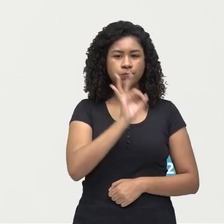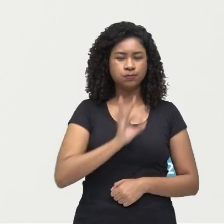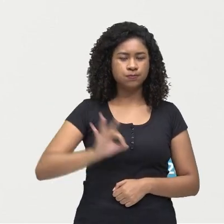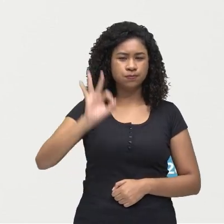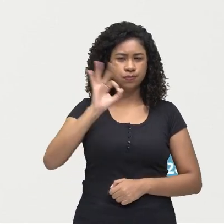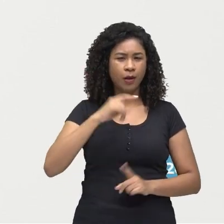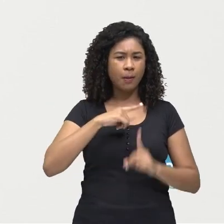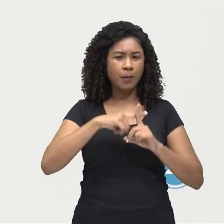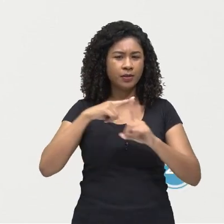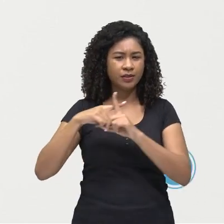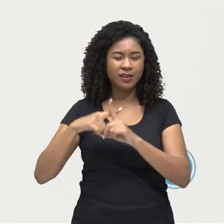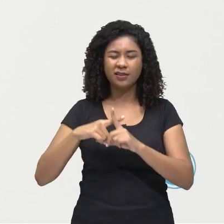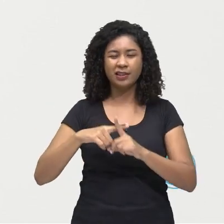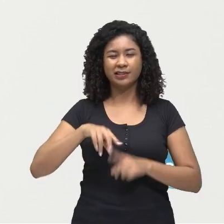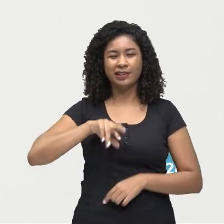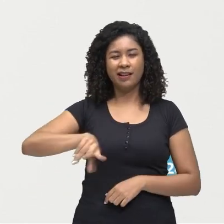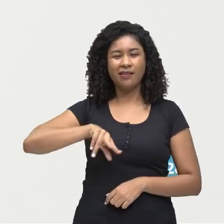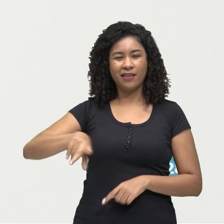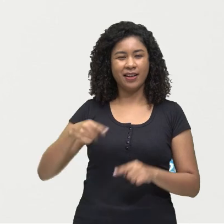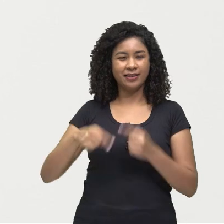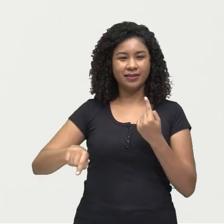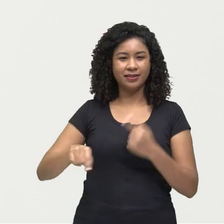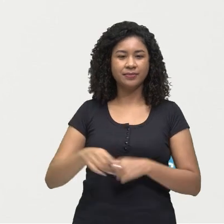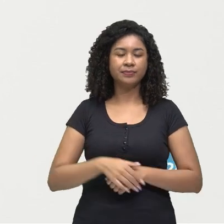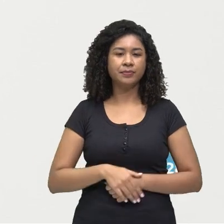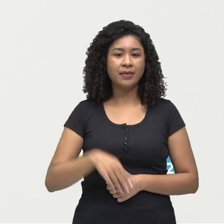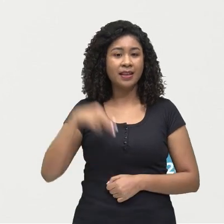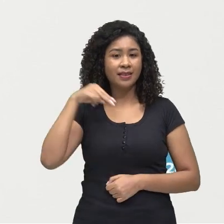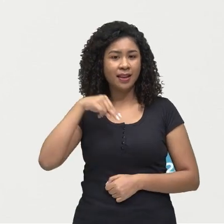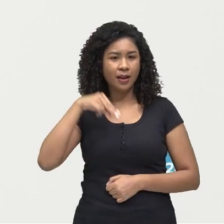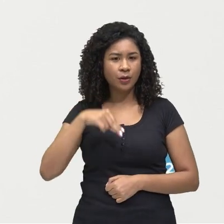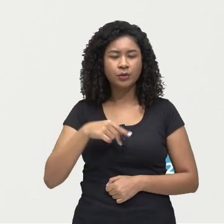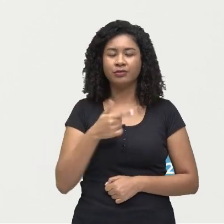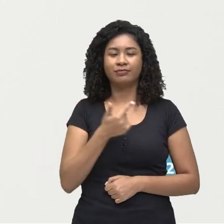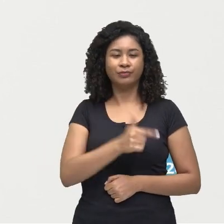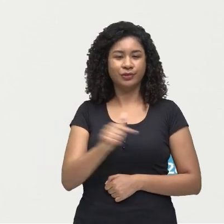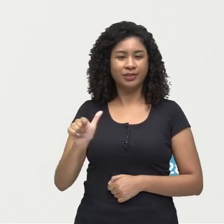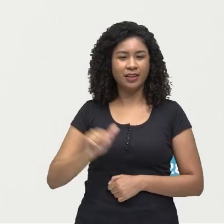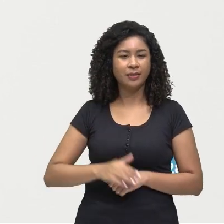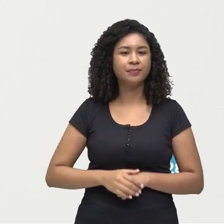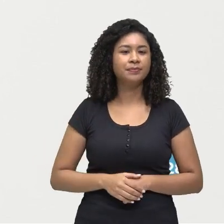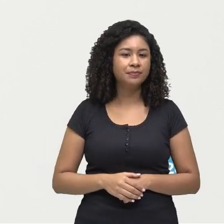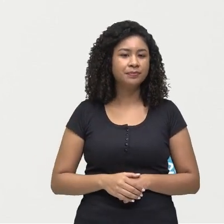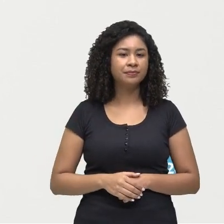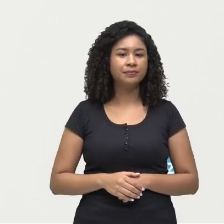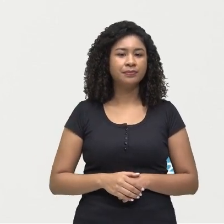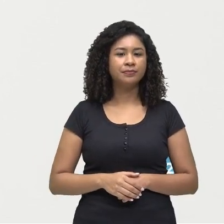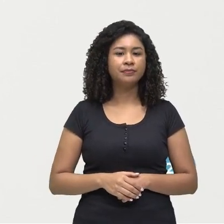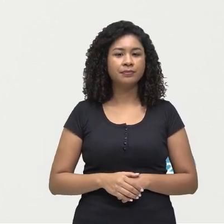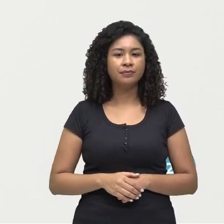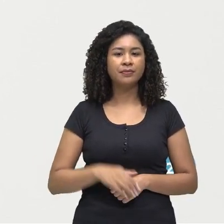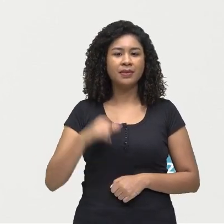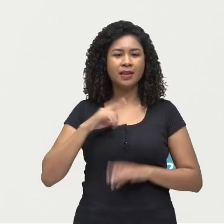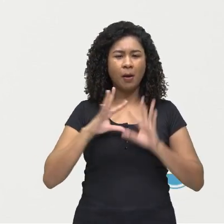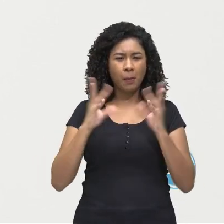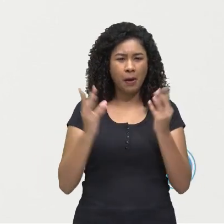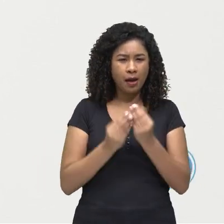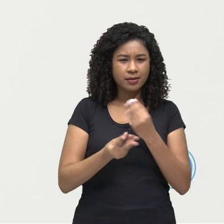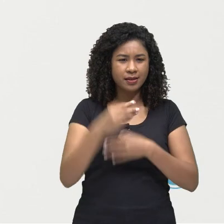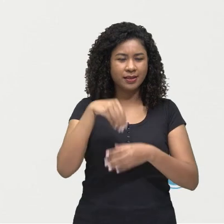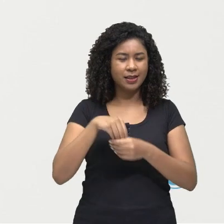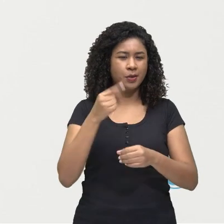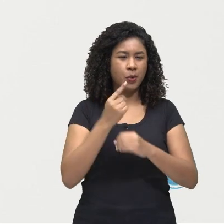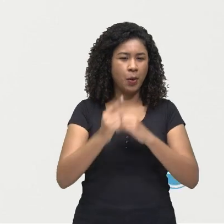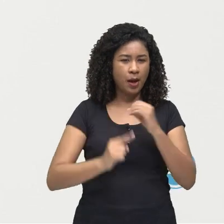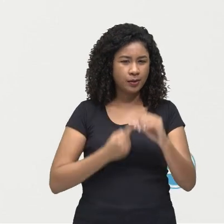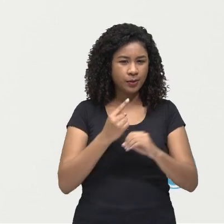positivo está no núcleo. Contém nêutrons? Não, nêutrons estão no núcleo. Concentra praticamente toda a massa do átomo? Não, isso é o